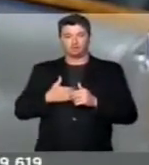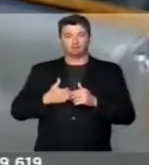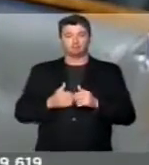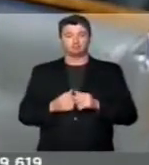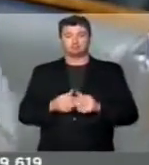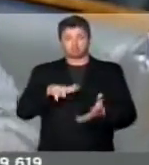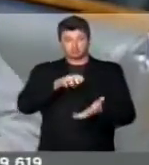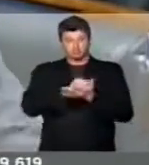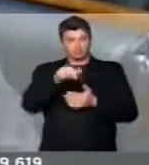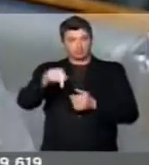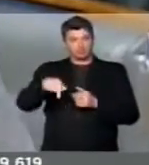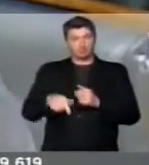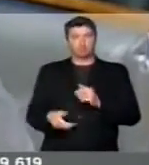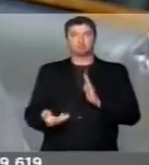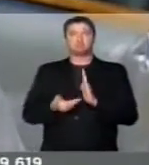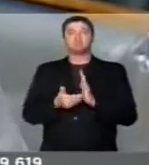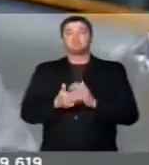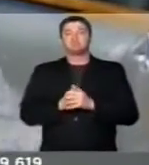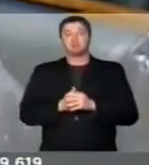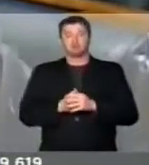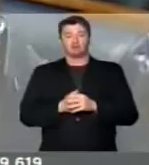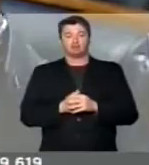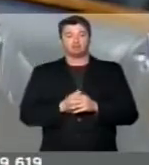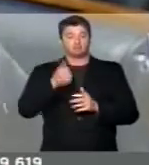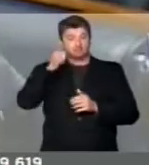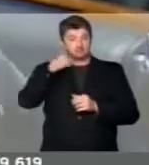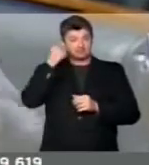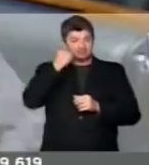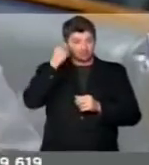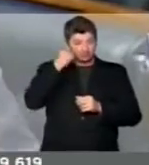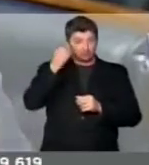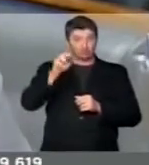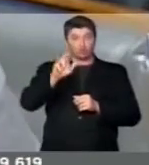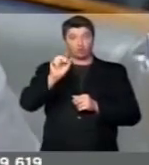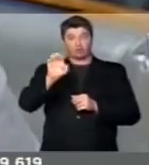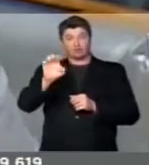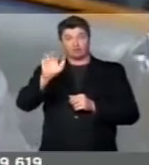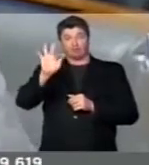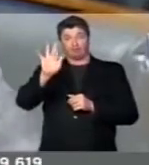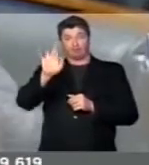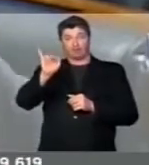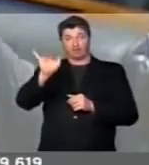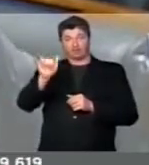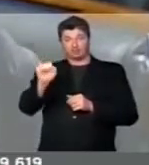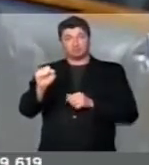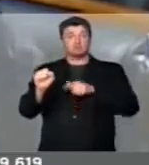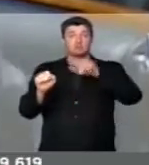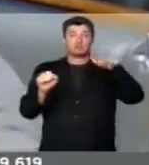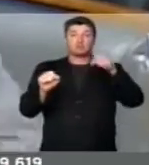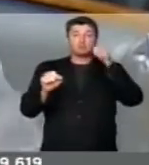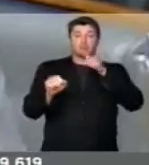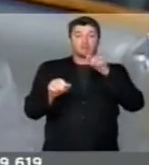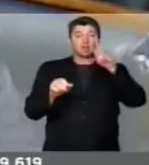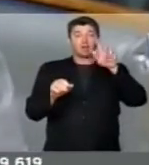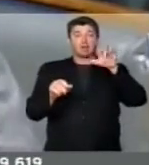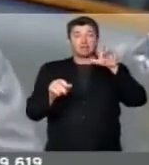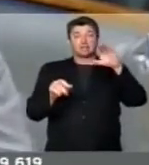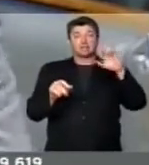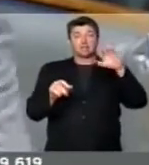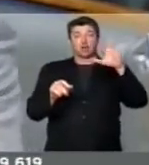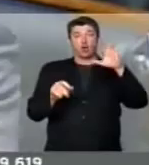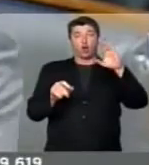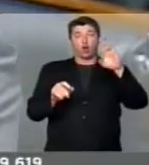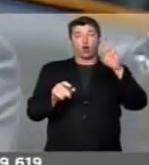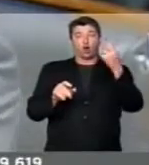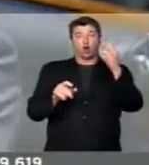Porque fique registrado nos anais dessa casa, a senadora Rose de Freitas, presidente, e a senadora Gleisi Hoffmann.